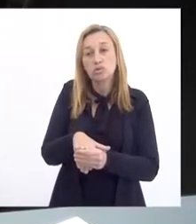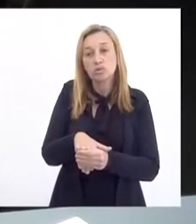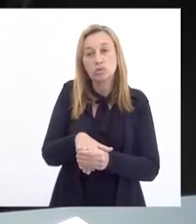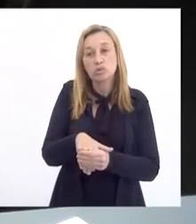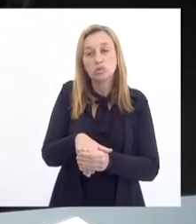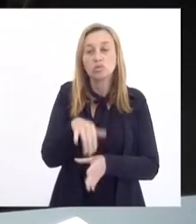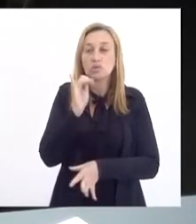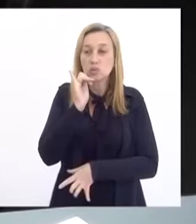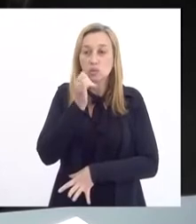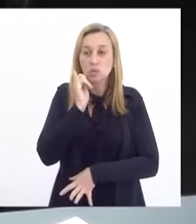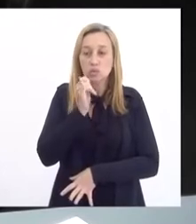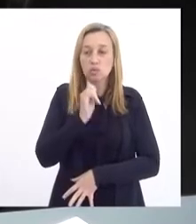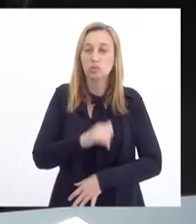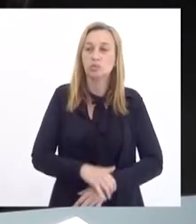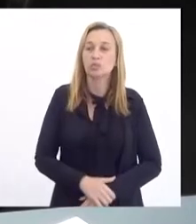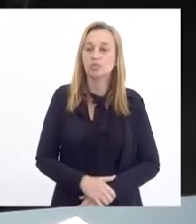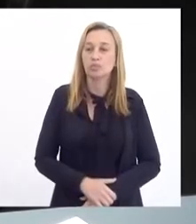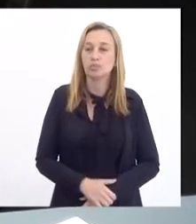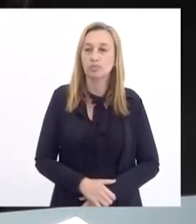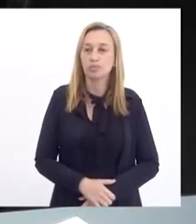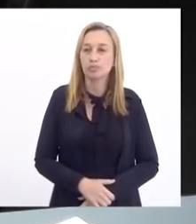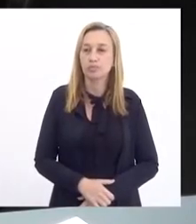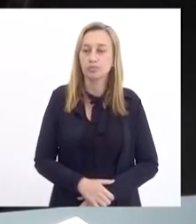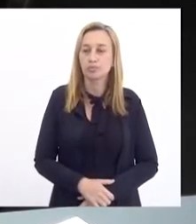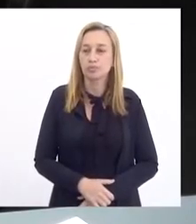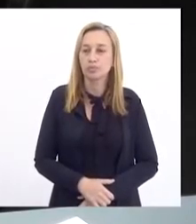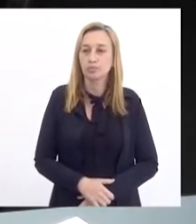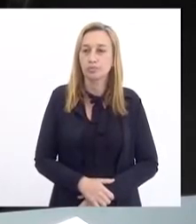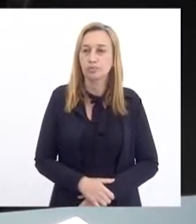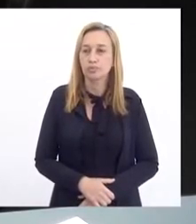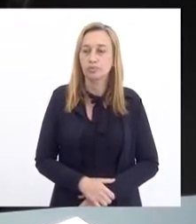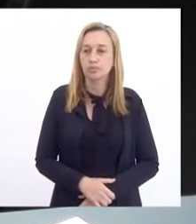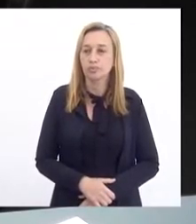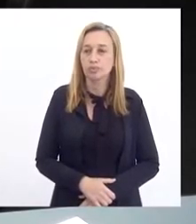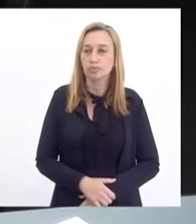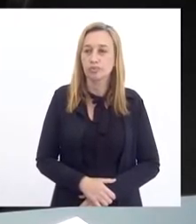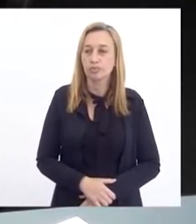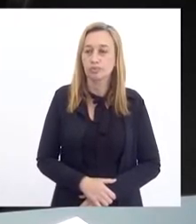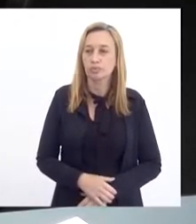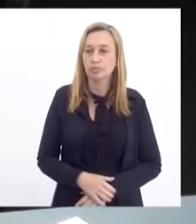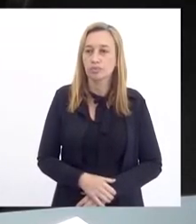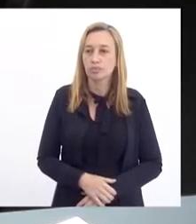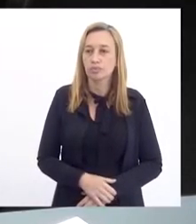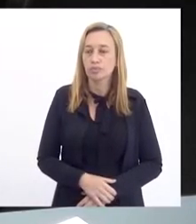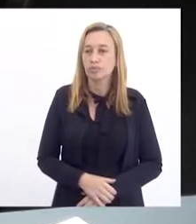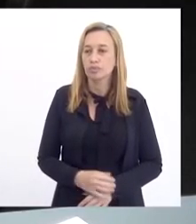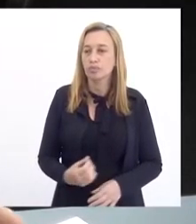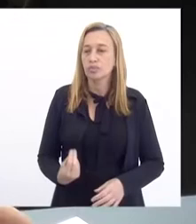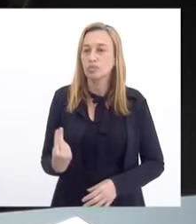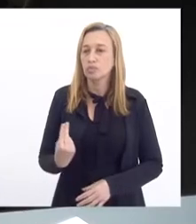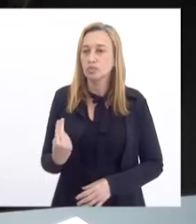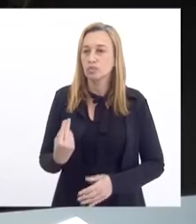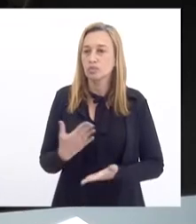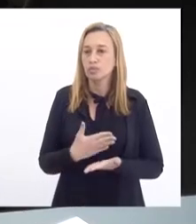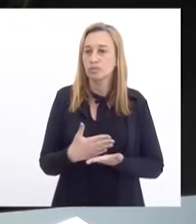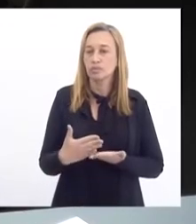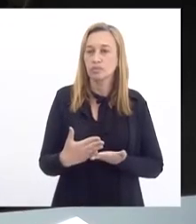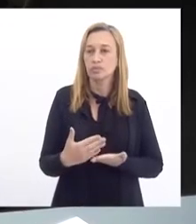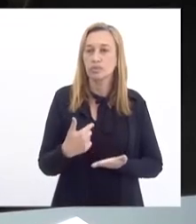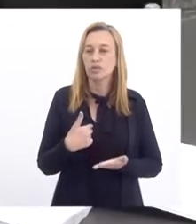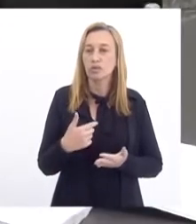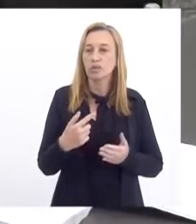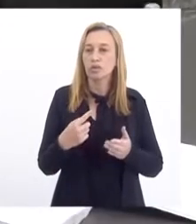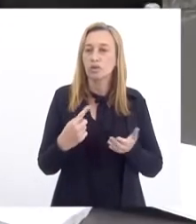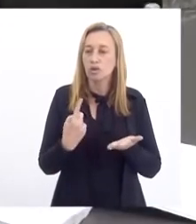do relator, que abriu mão, inclusive, da autoria inicial. Né? Eu vou manter o voto